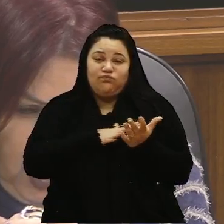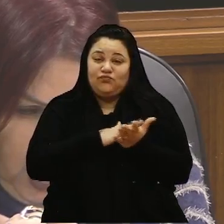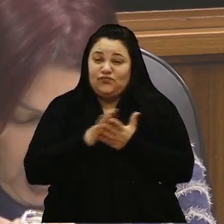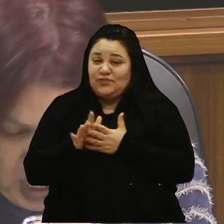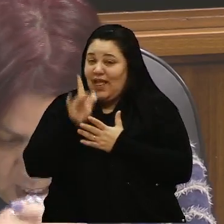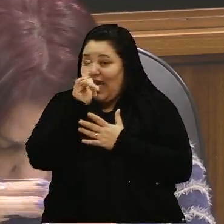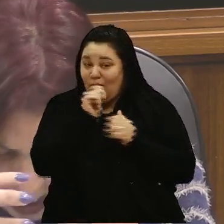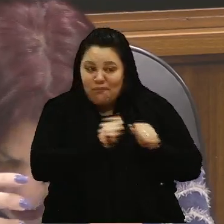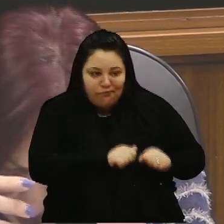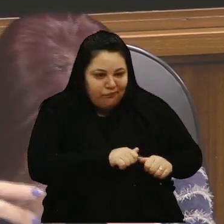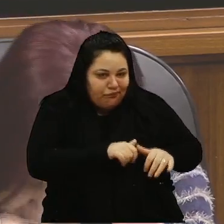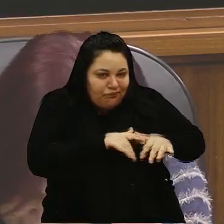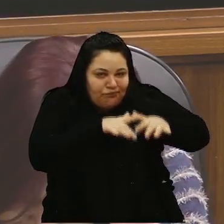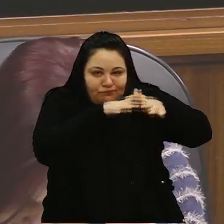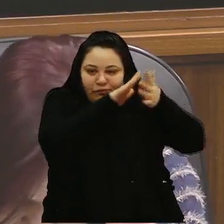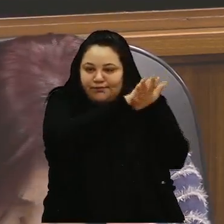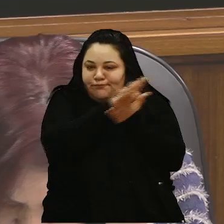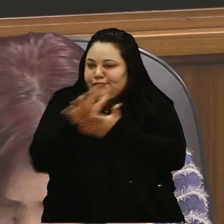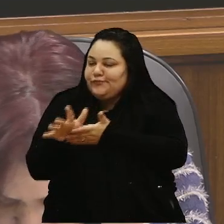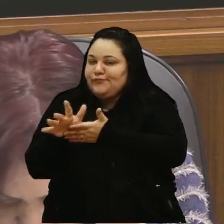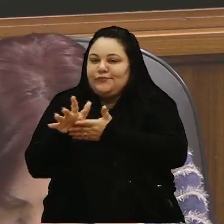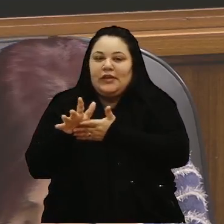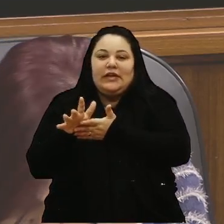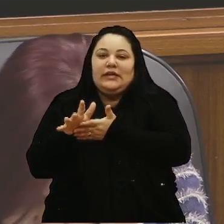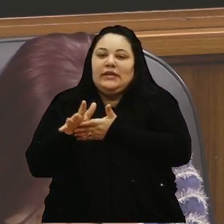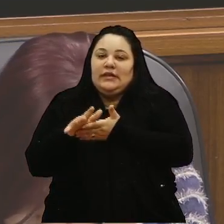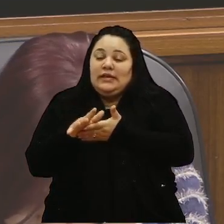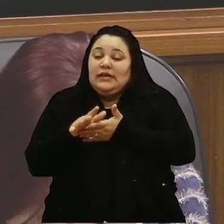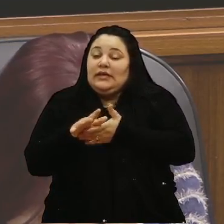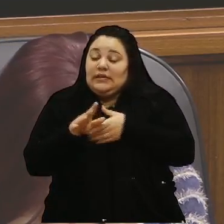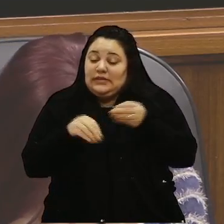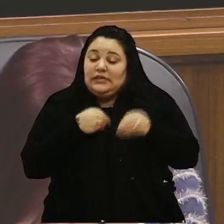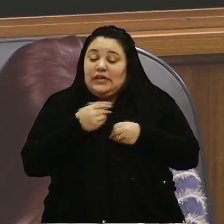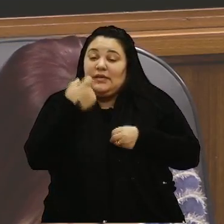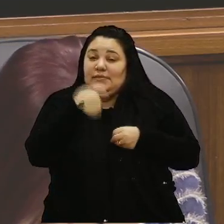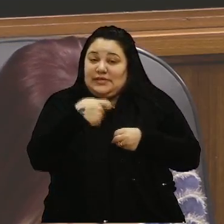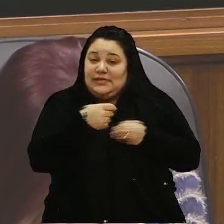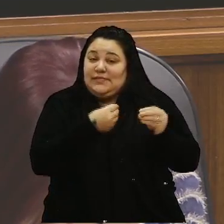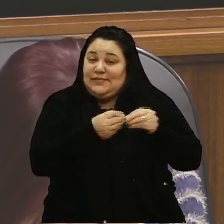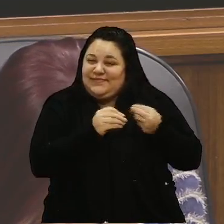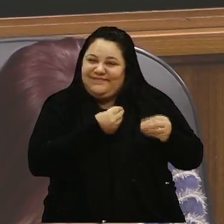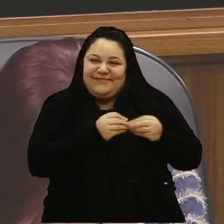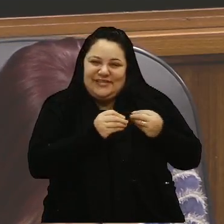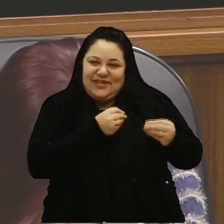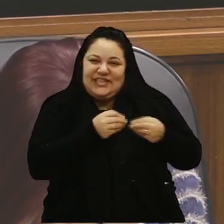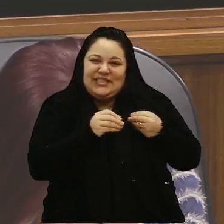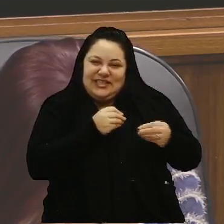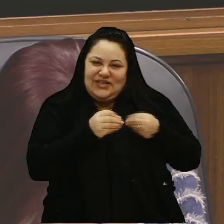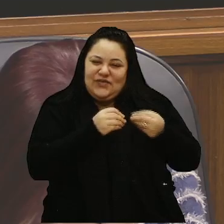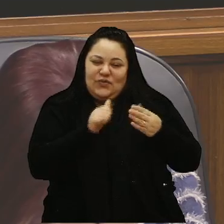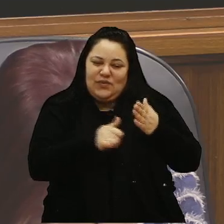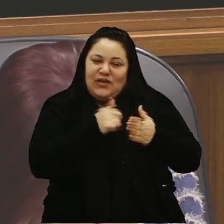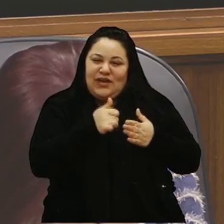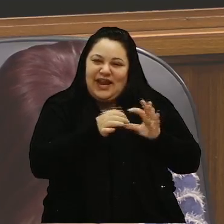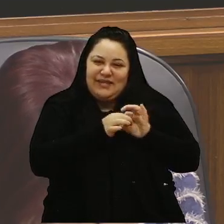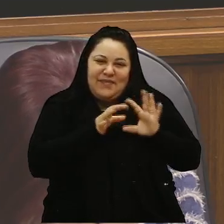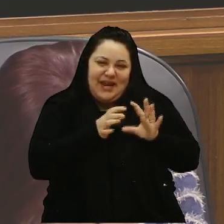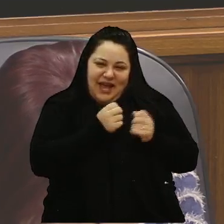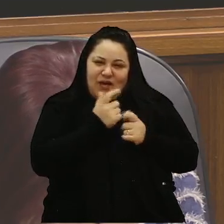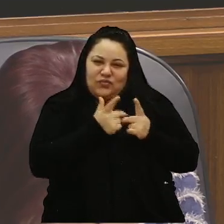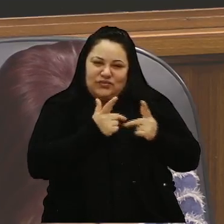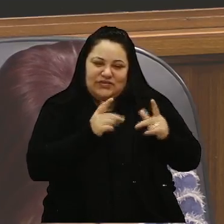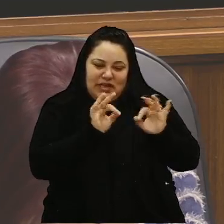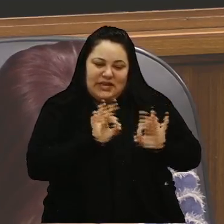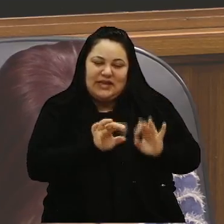invadidos pela água, sentem que a gente precisa flexibilizar as leis ambientais ou que a gente precisa evoluir quando diz